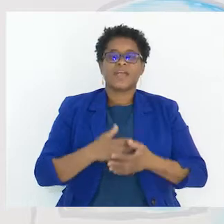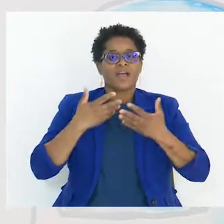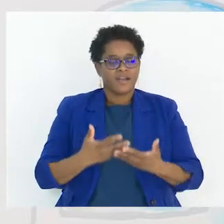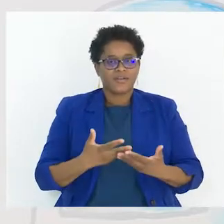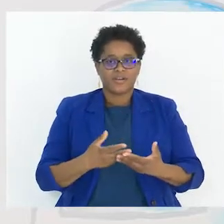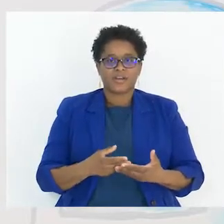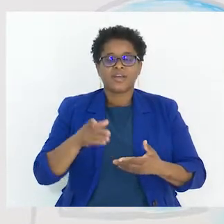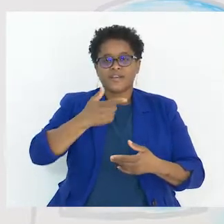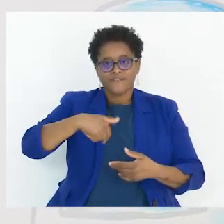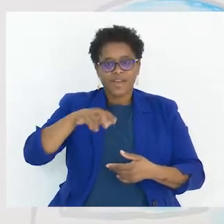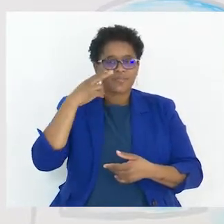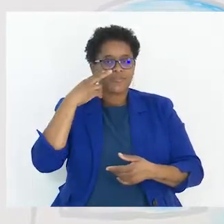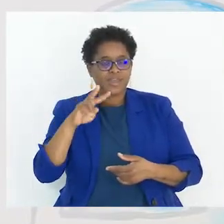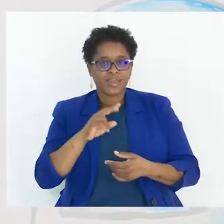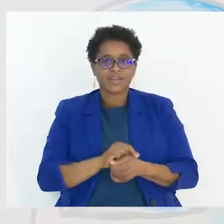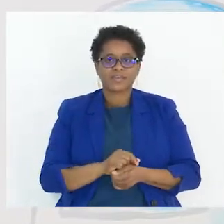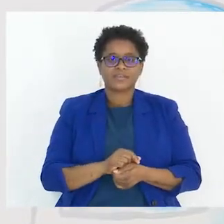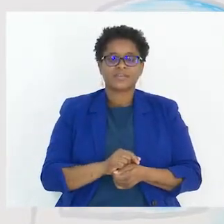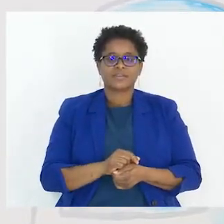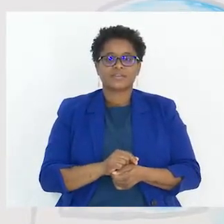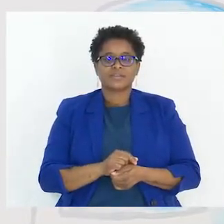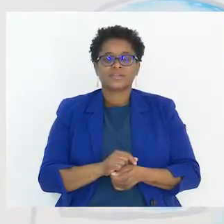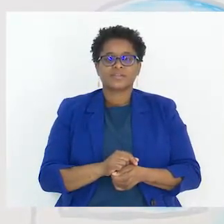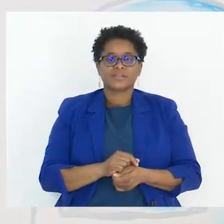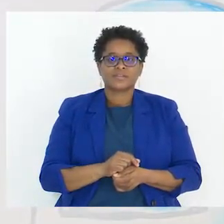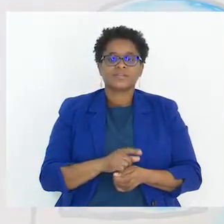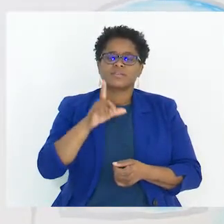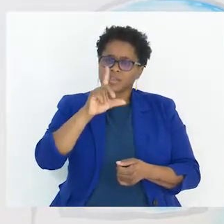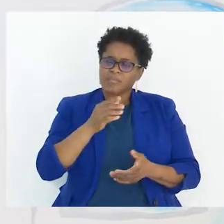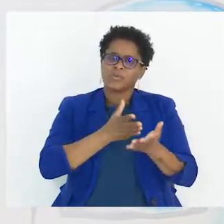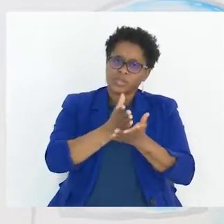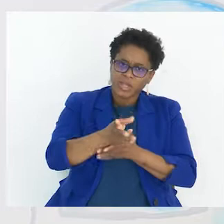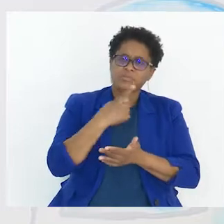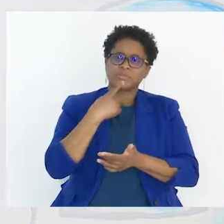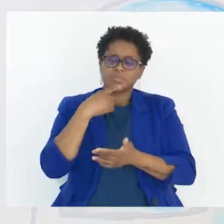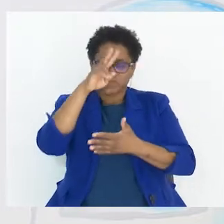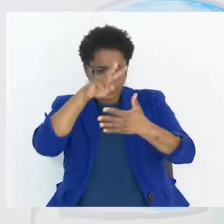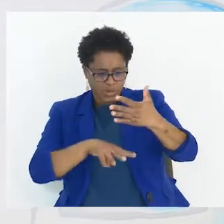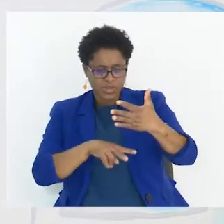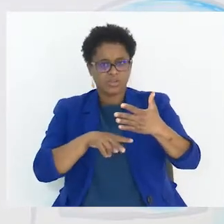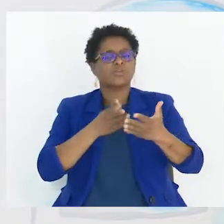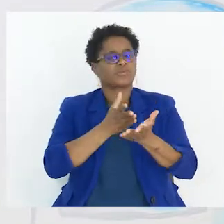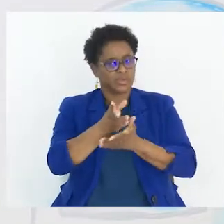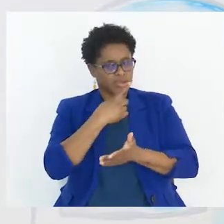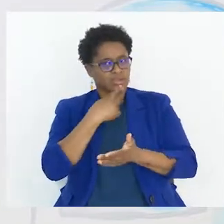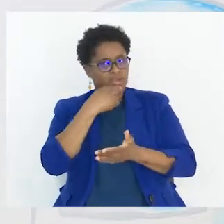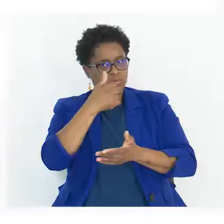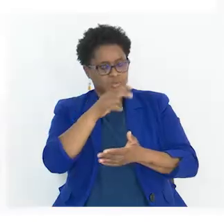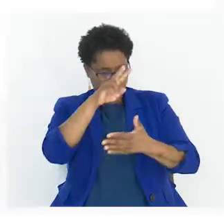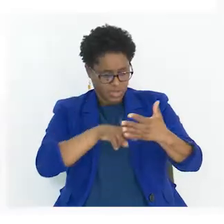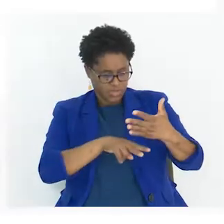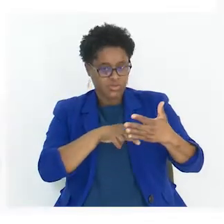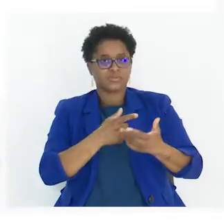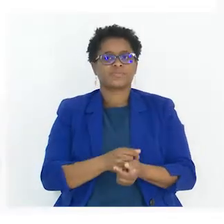Agora, vamos ver ainda sobre a compreensão do texto. Vamos continuar a compreender o texto. Vamos lá